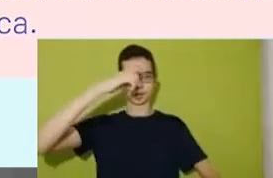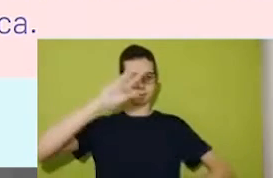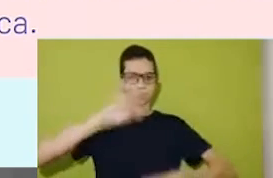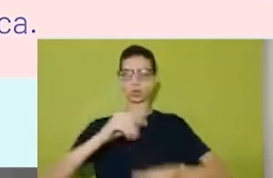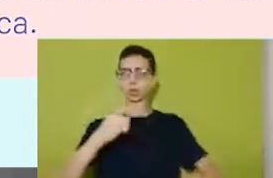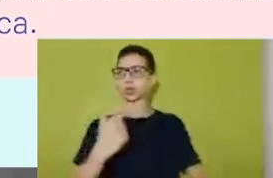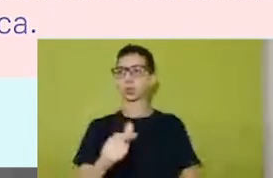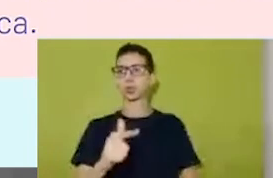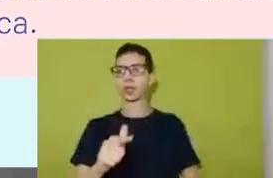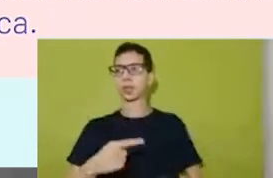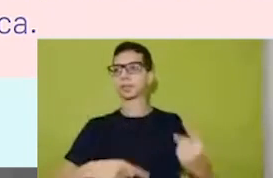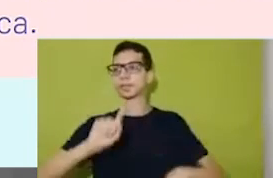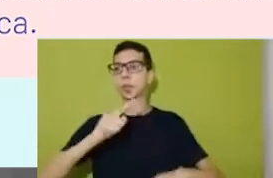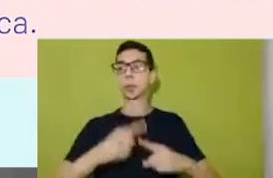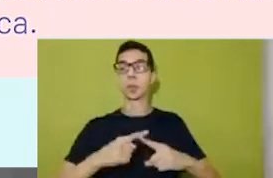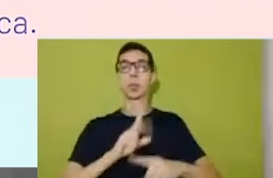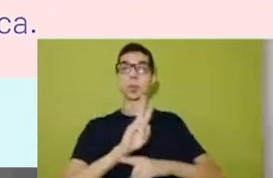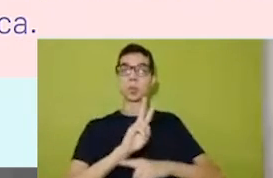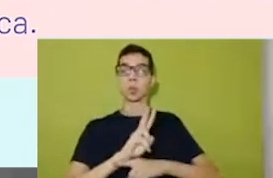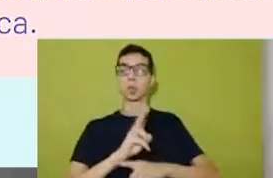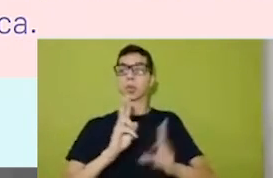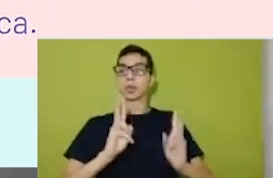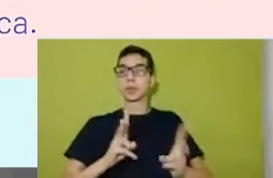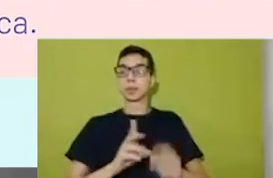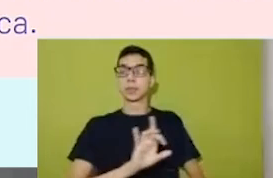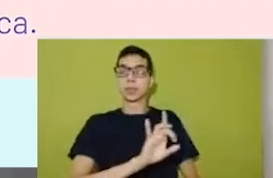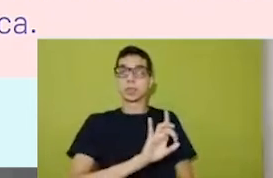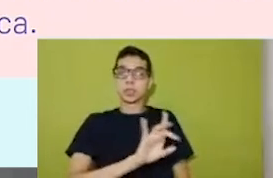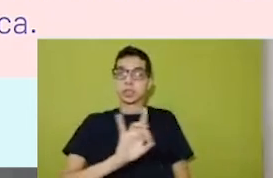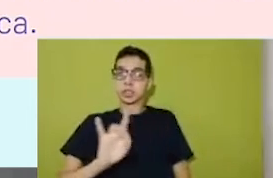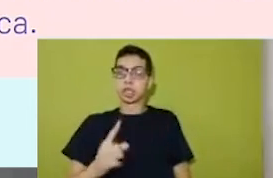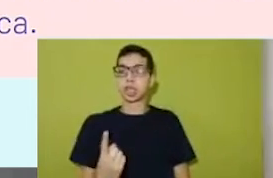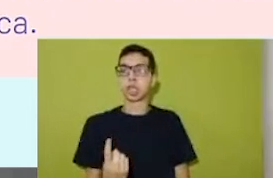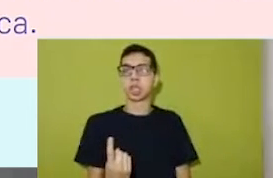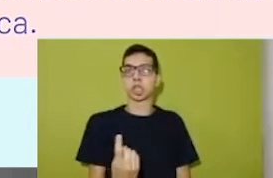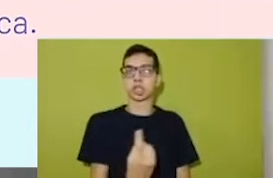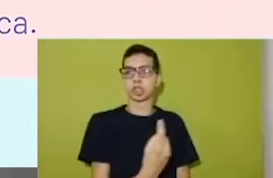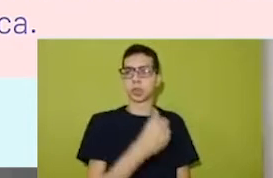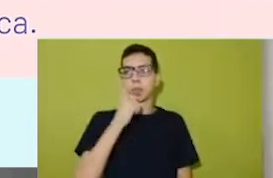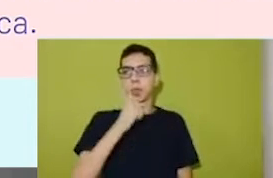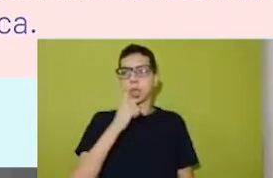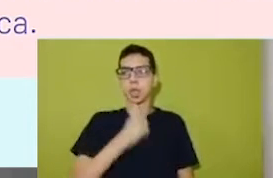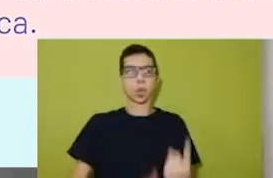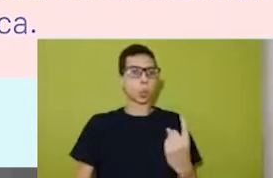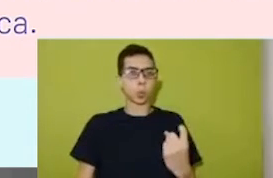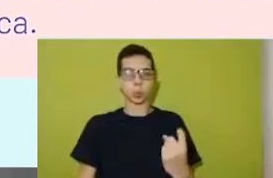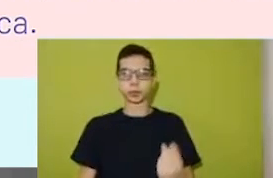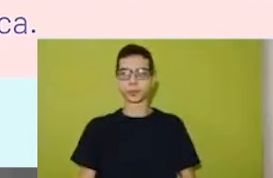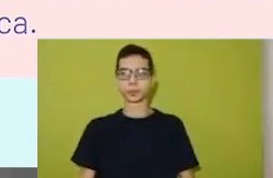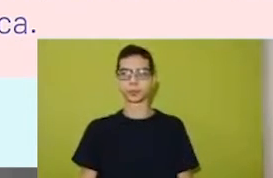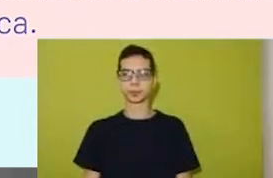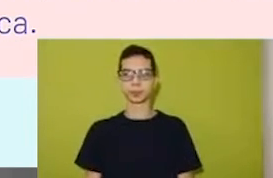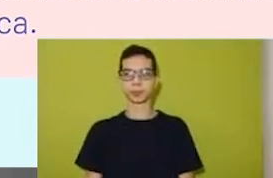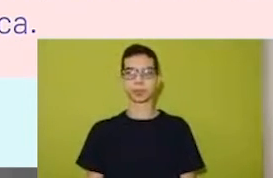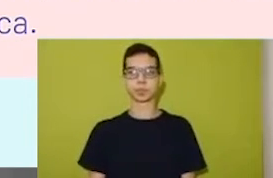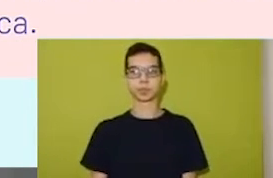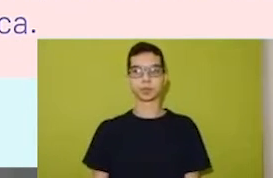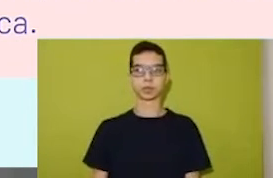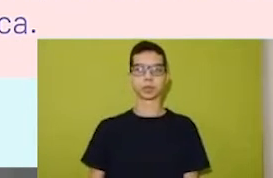a gente trata cada caso individualmente, cada mulher é única para a gente vai fazer aquilo que for necessário para